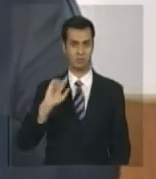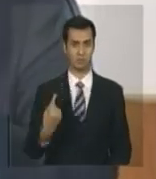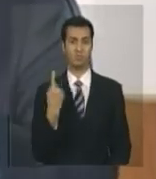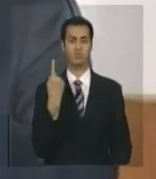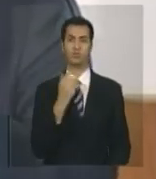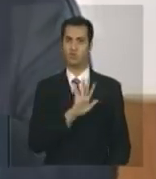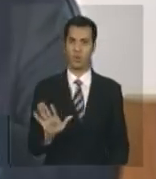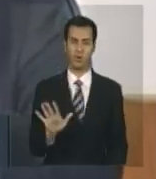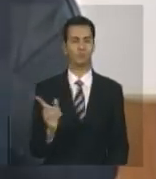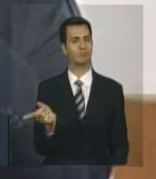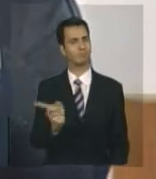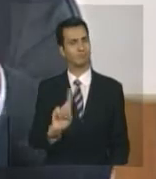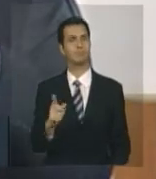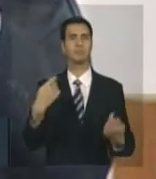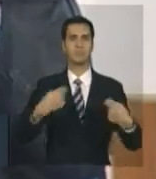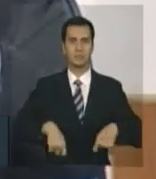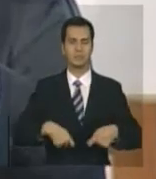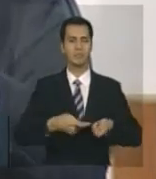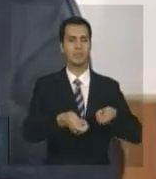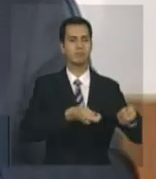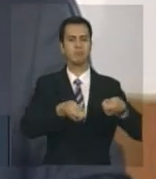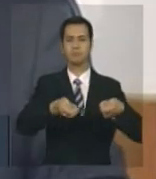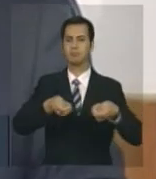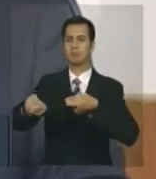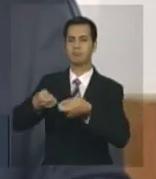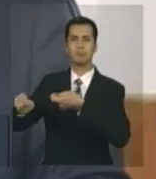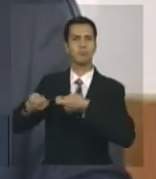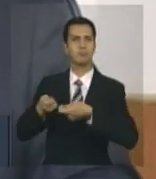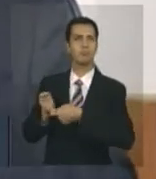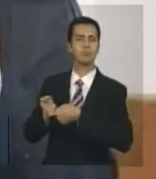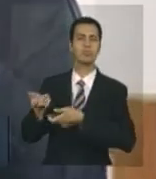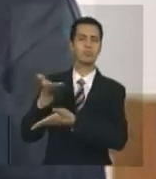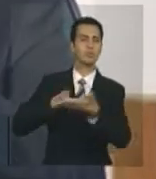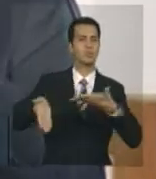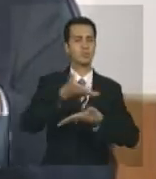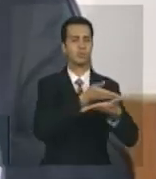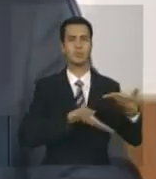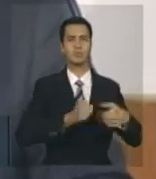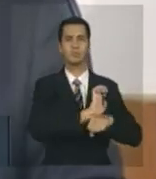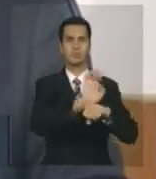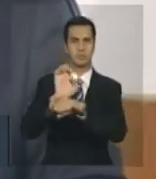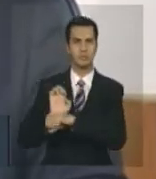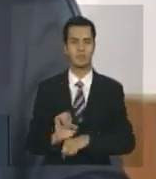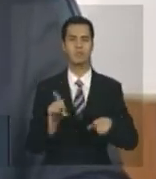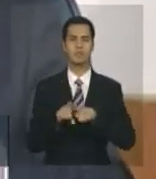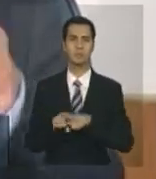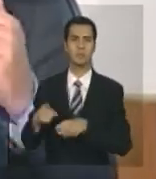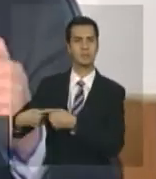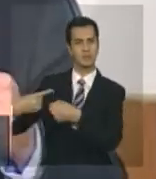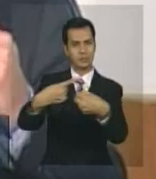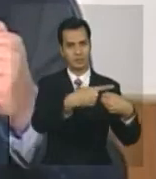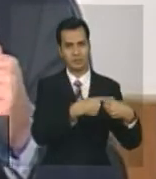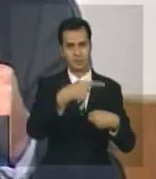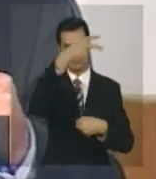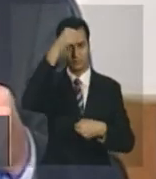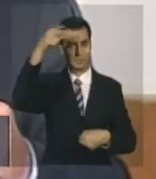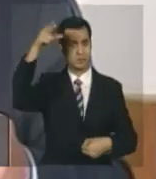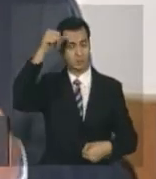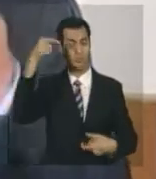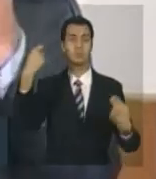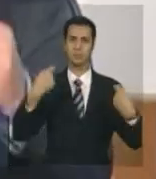públicas claras, articular e integrar os esforços dos estados e dos municípios para que a gente